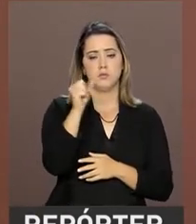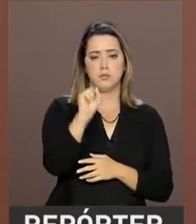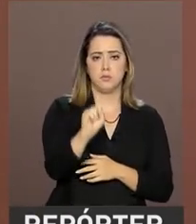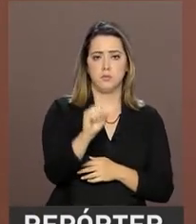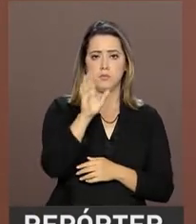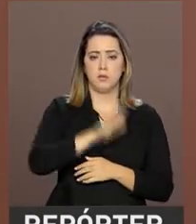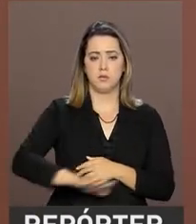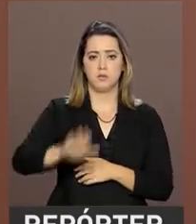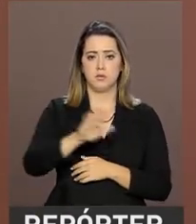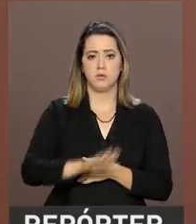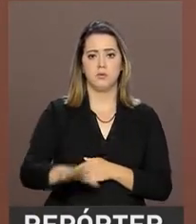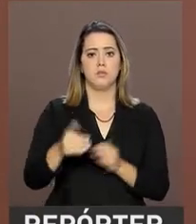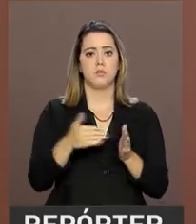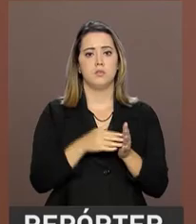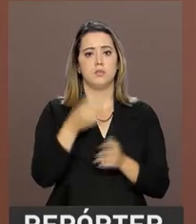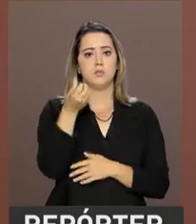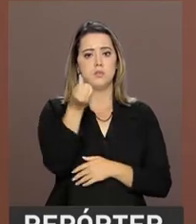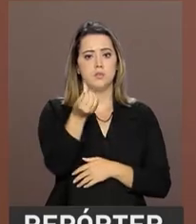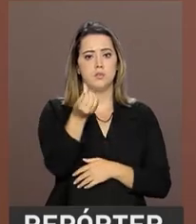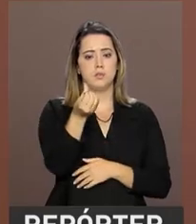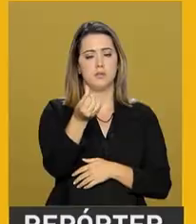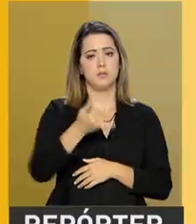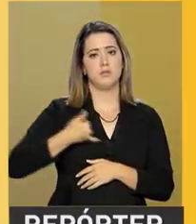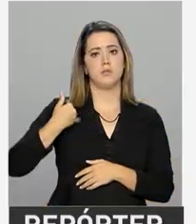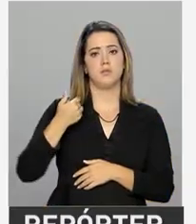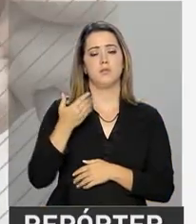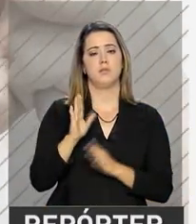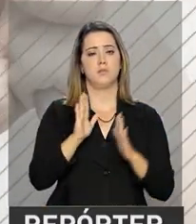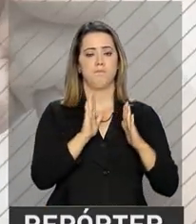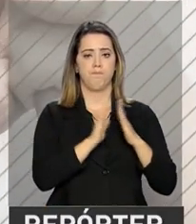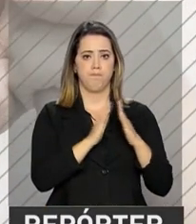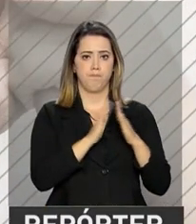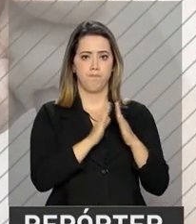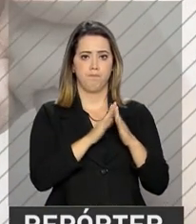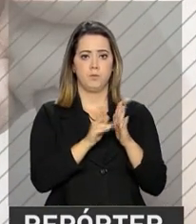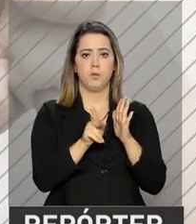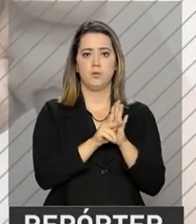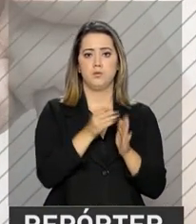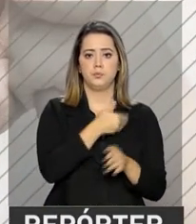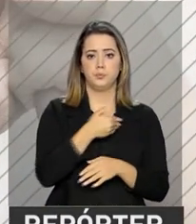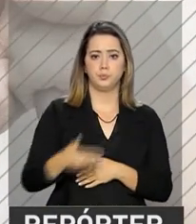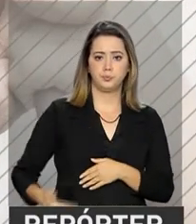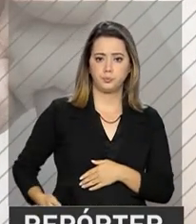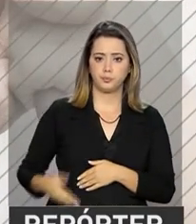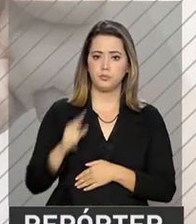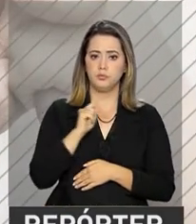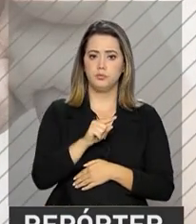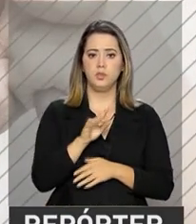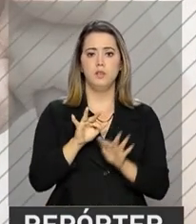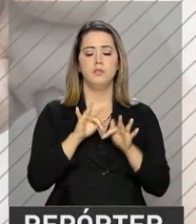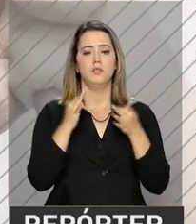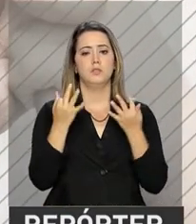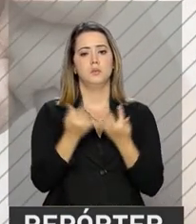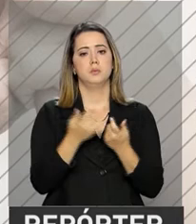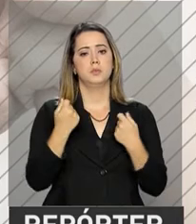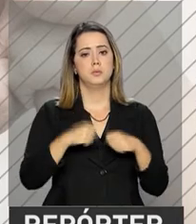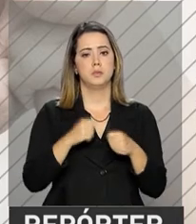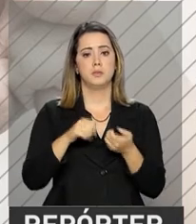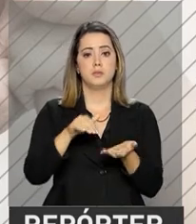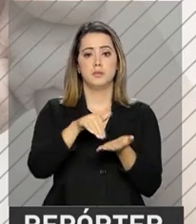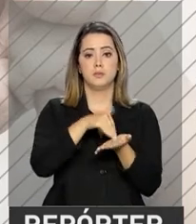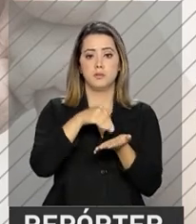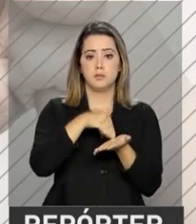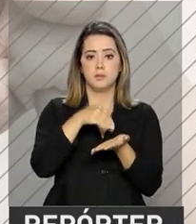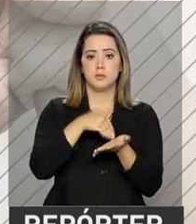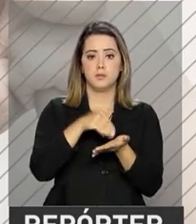de crianças de até 6 anos sem abrigos. As famílias que querem dar um lar temporário às crianças devem fazer o cadastro no